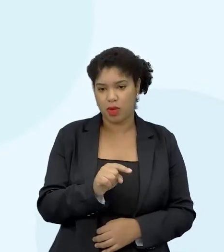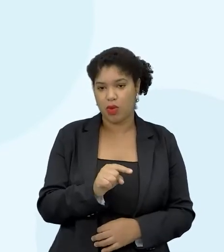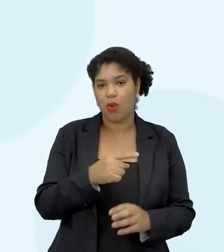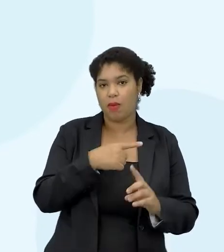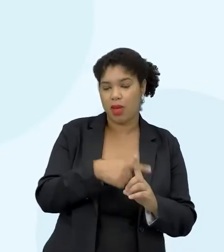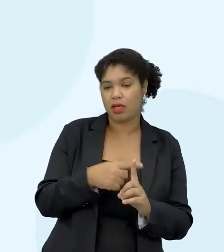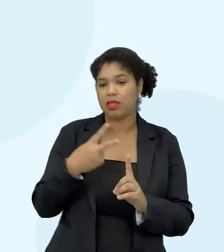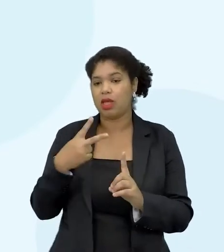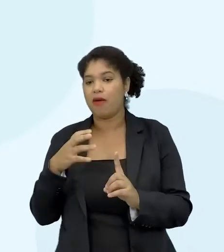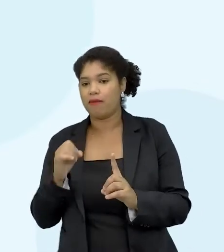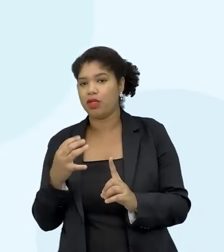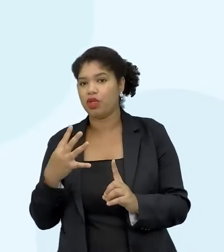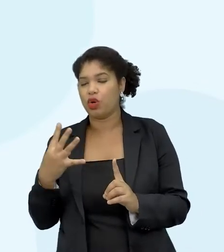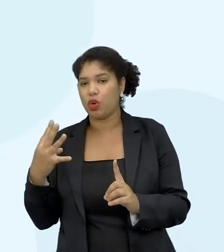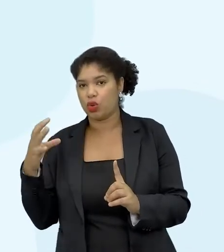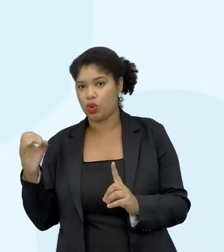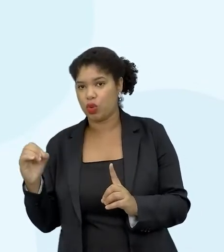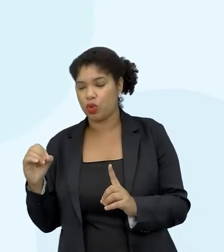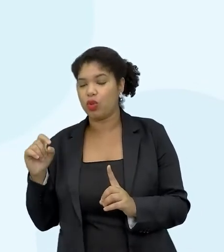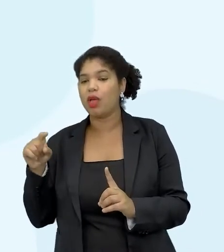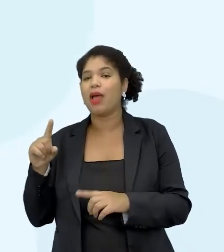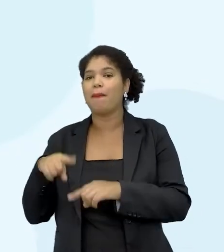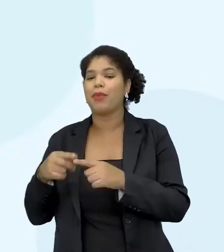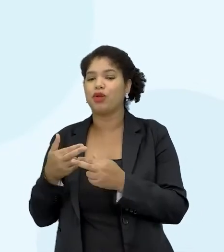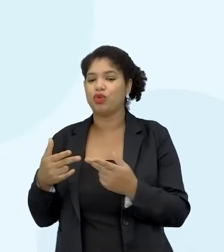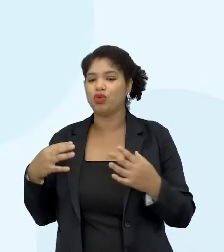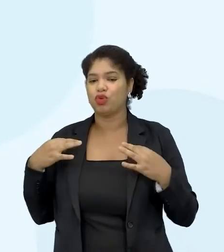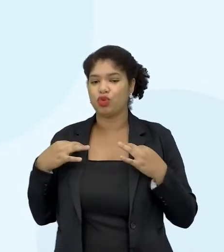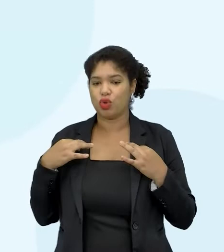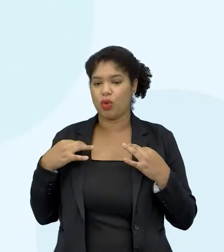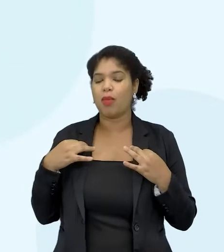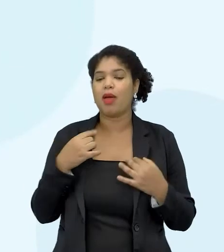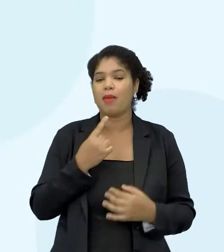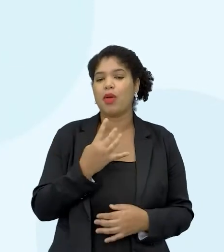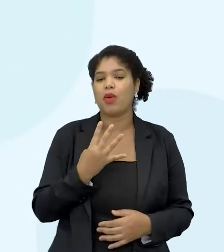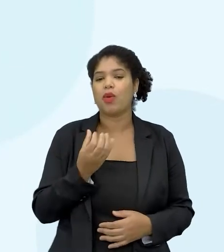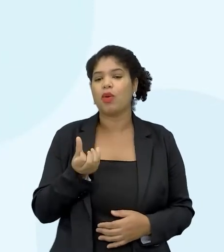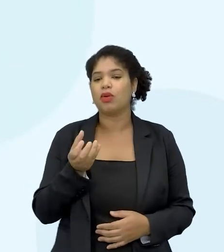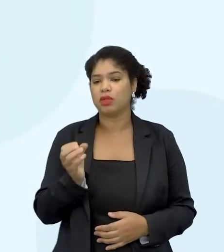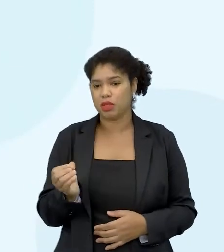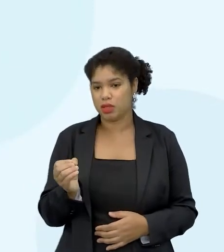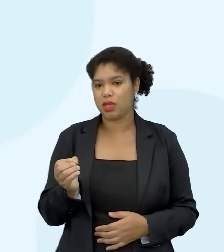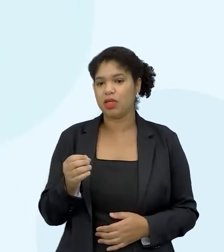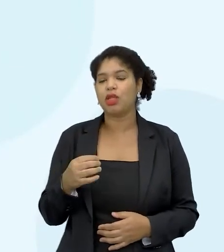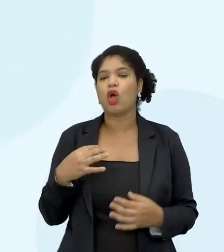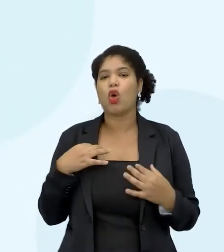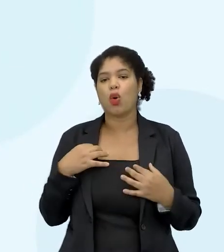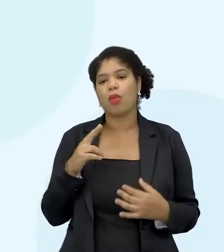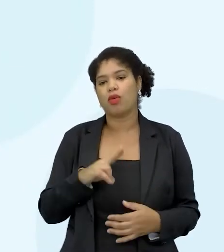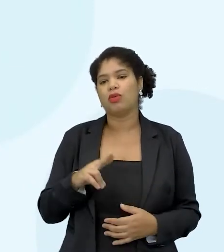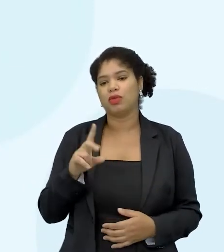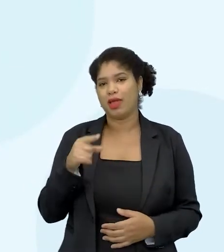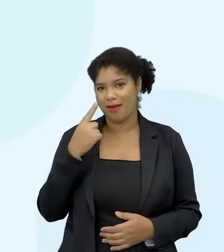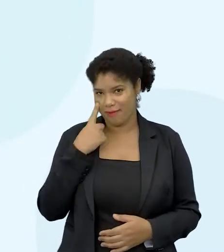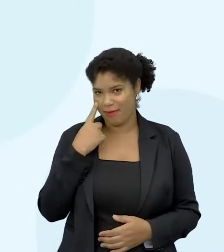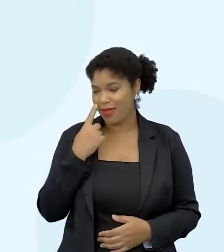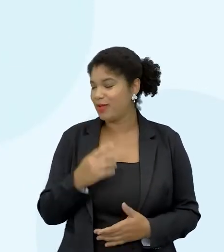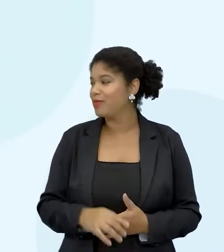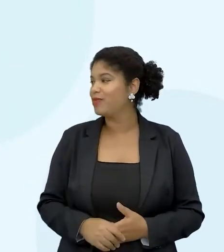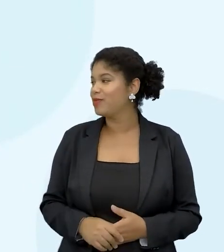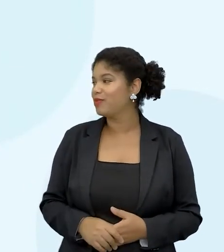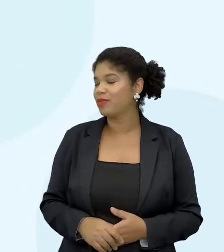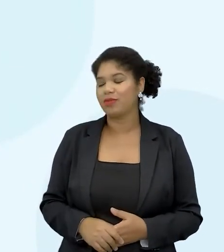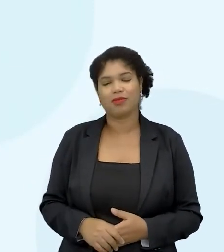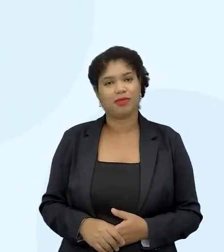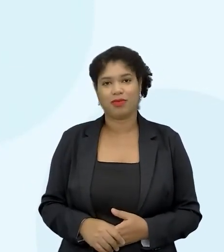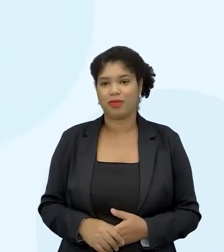26.240. Este é o custo para se produzir 1.460 camisetas. Repare que não daria para